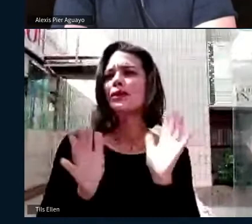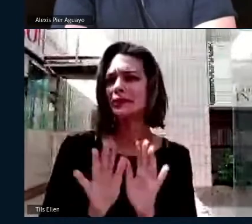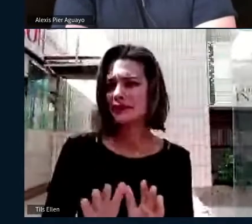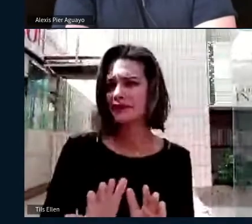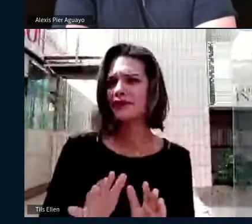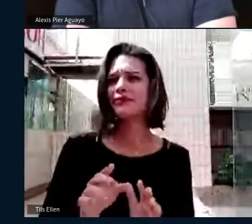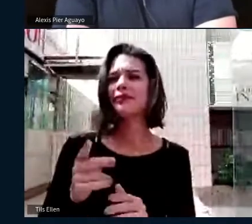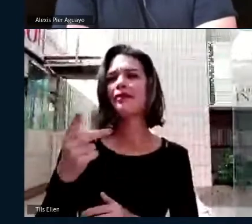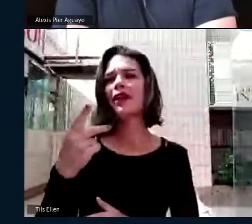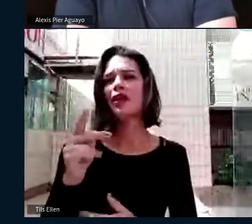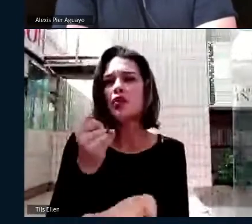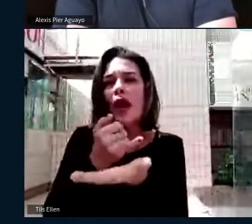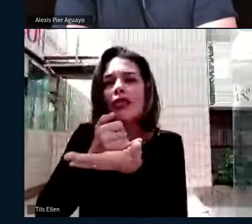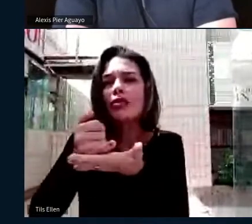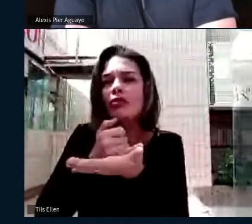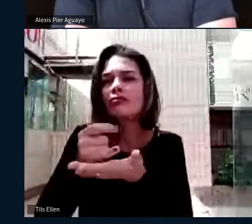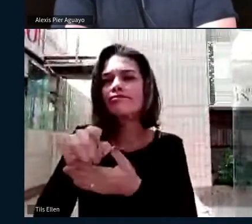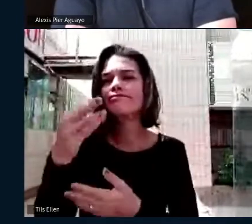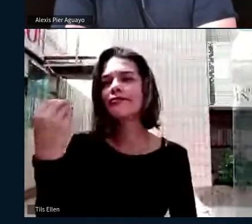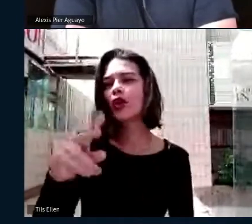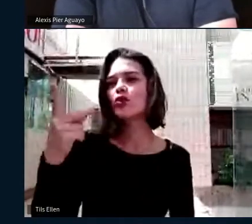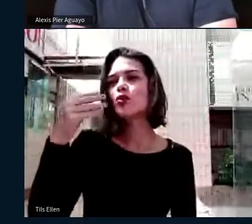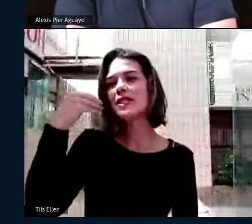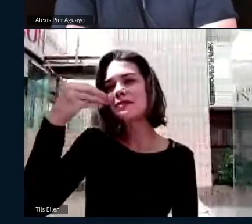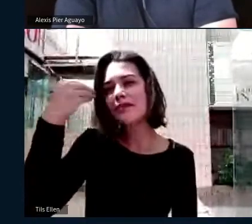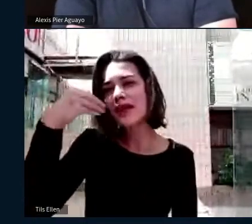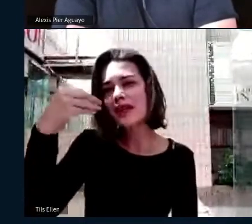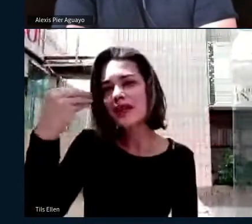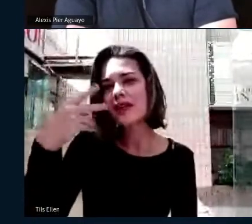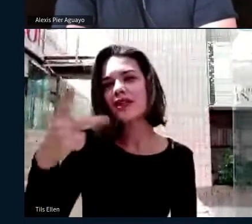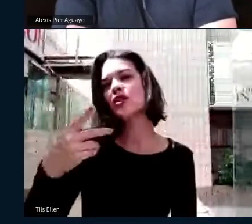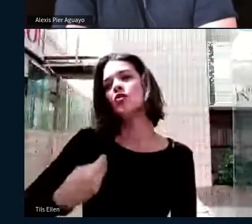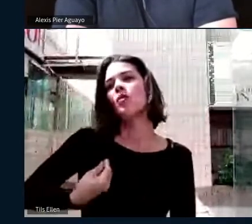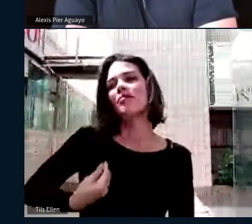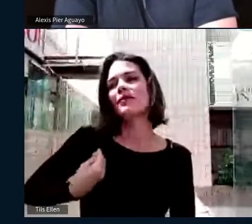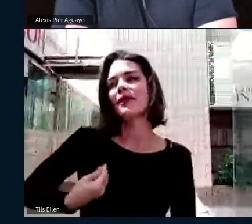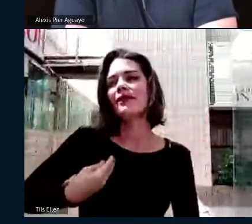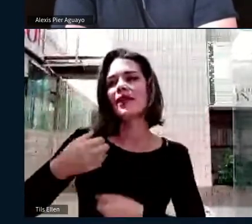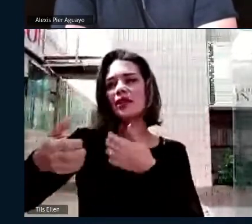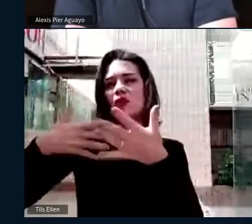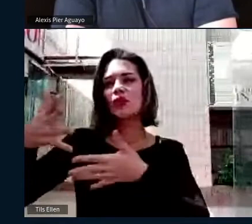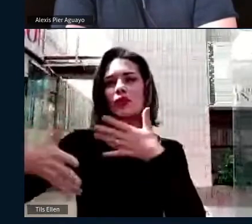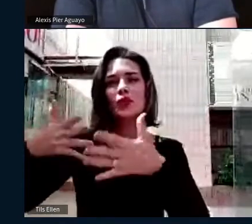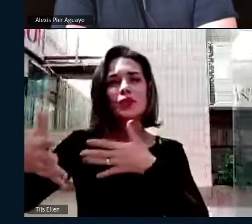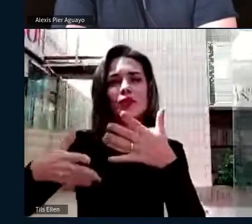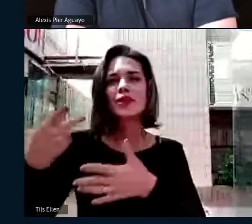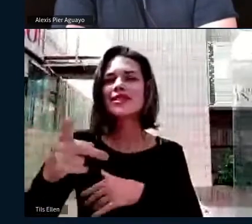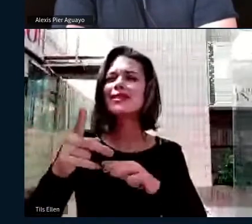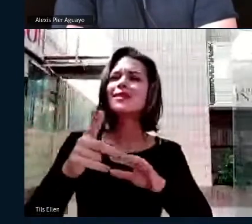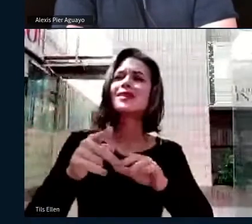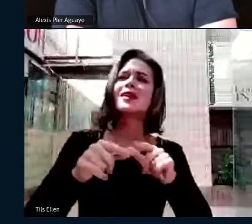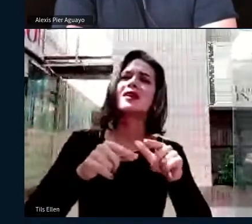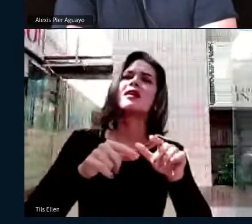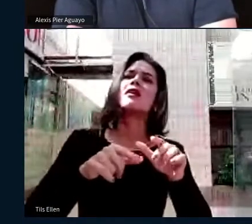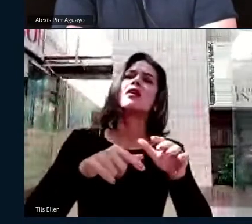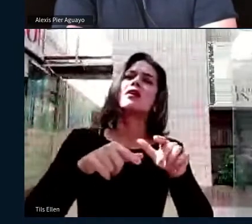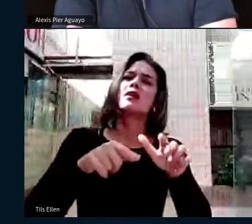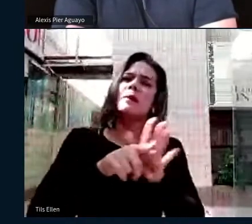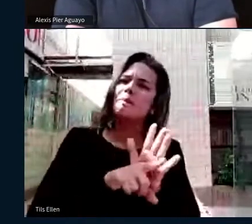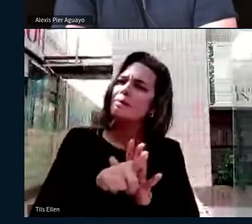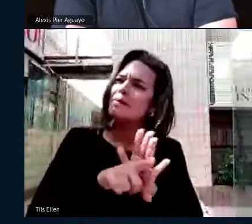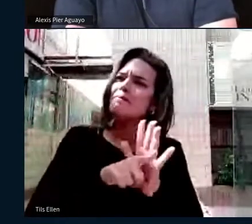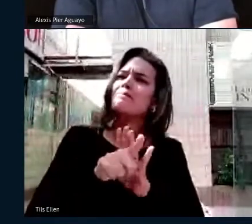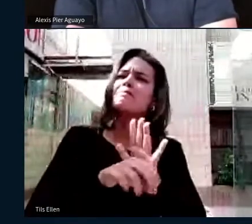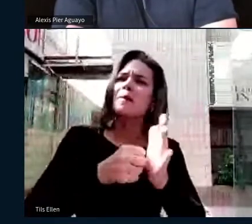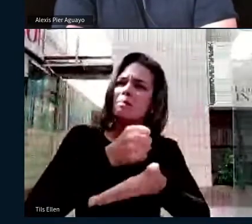quando você coloca a sua experiência e a sua própria vivência com a língua de sinais, eu acho que seu trabalho está muito bem fundamentado,